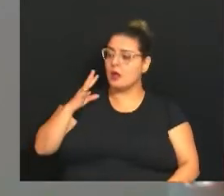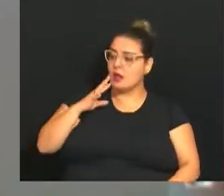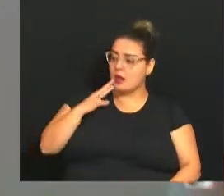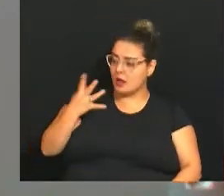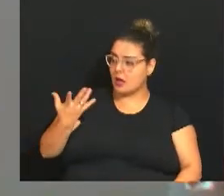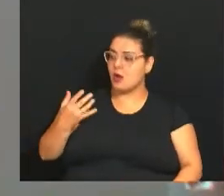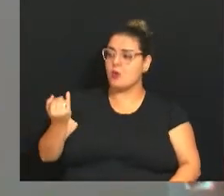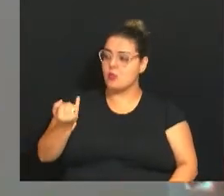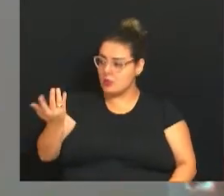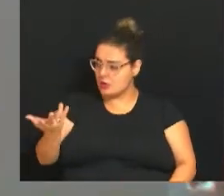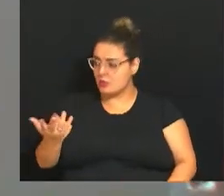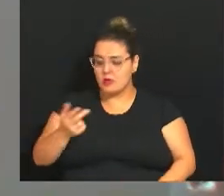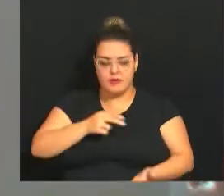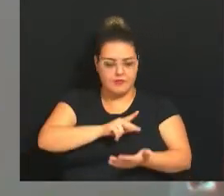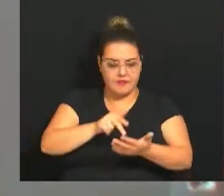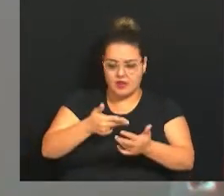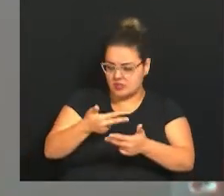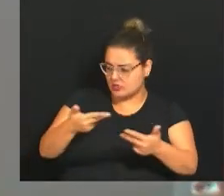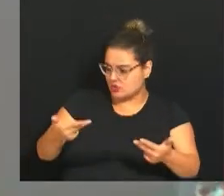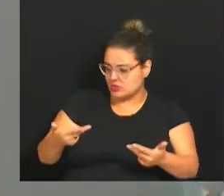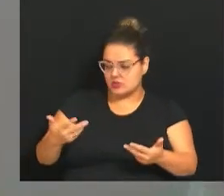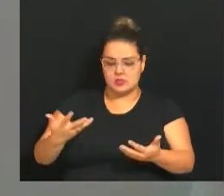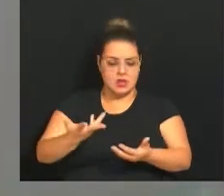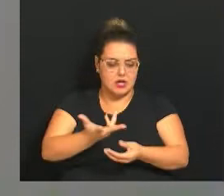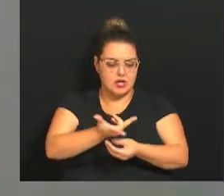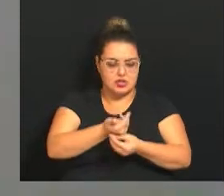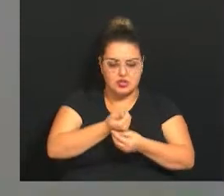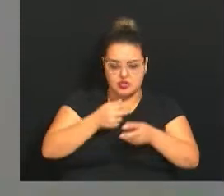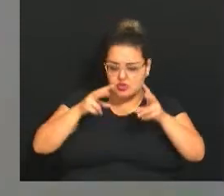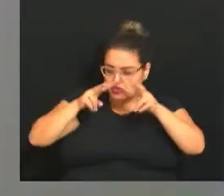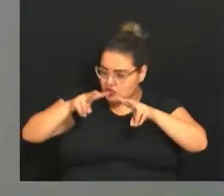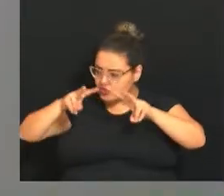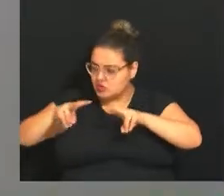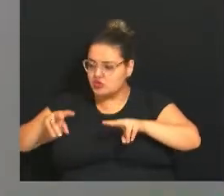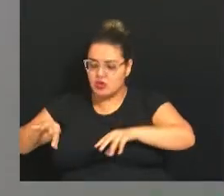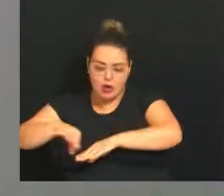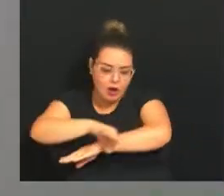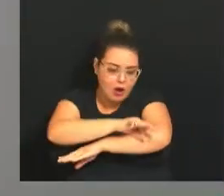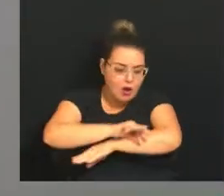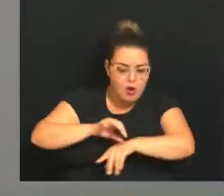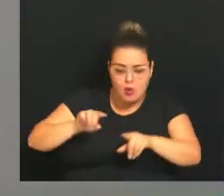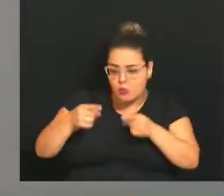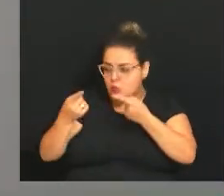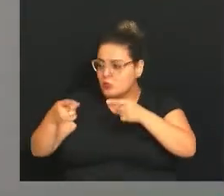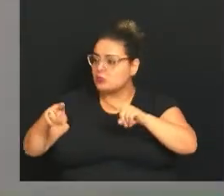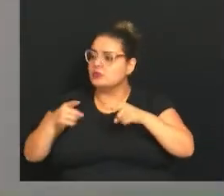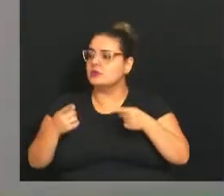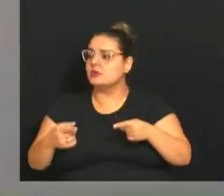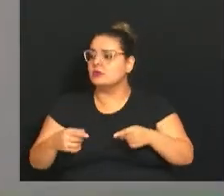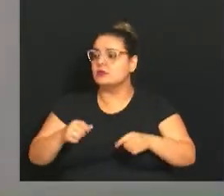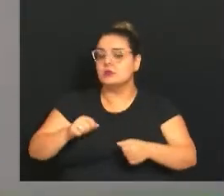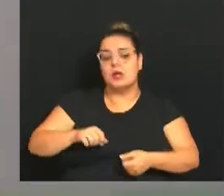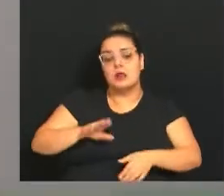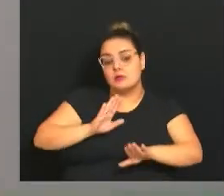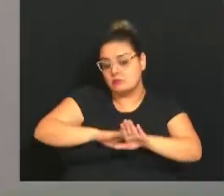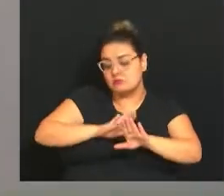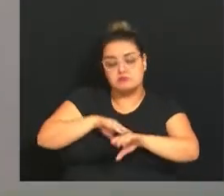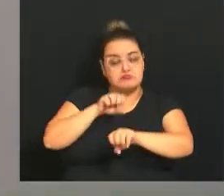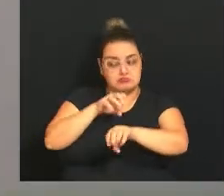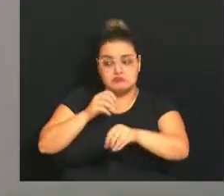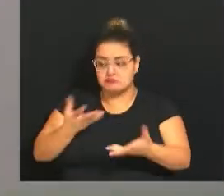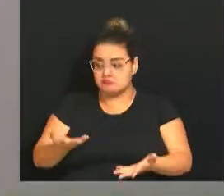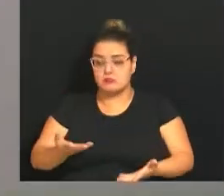uma série de coisas, né? Artes cênicas, arquitetura, músicas, tem até atividades educativas também, né, Tereza?